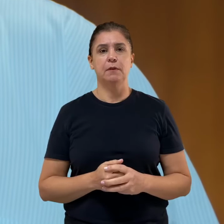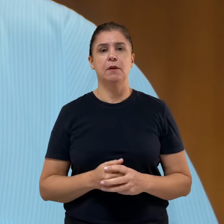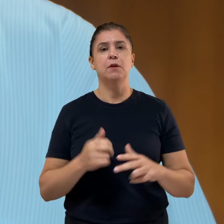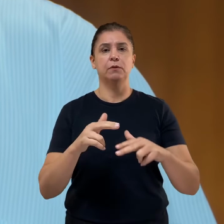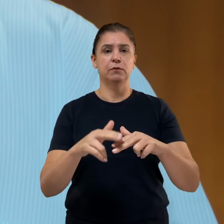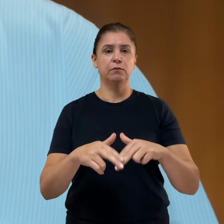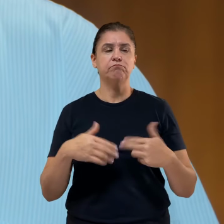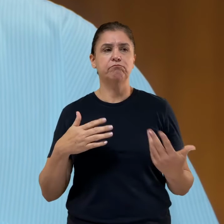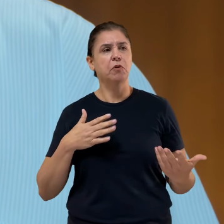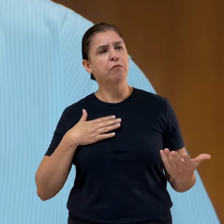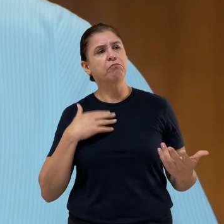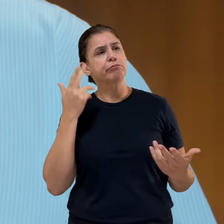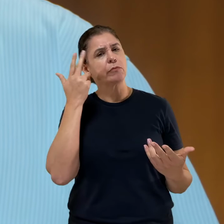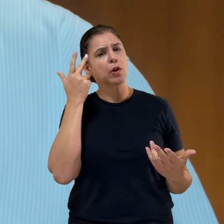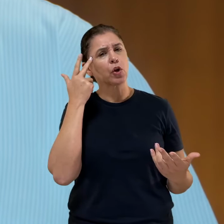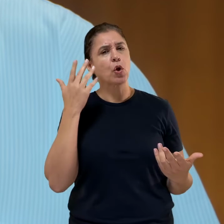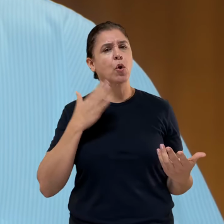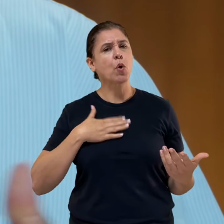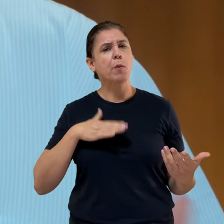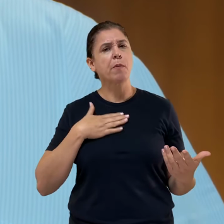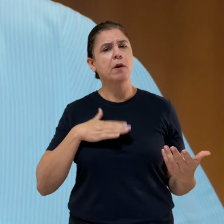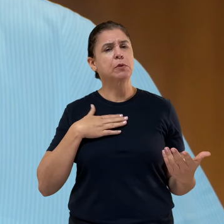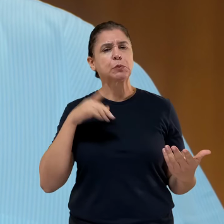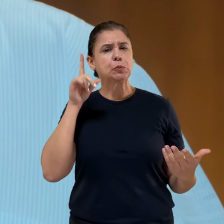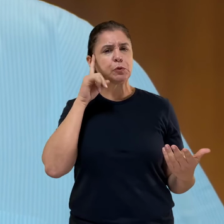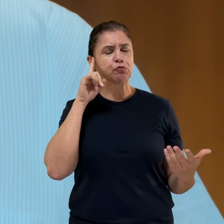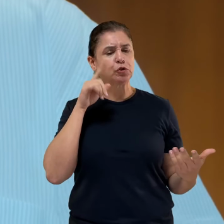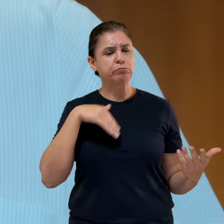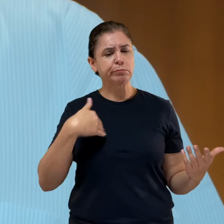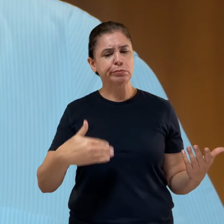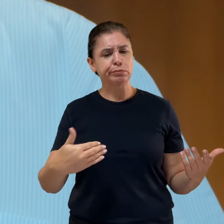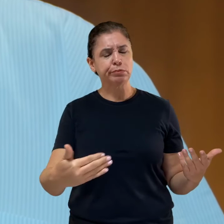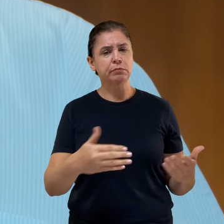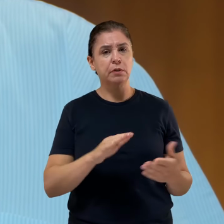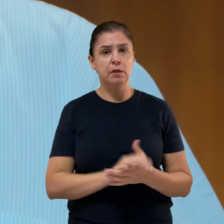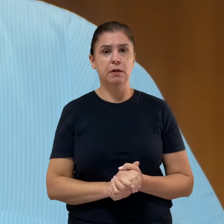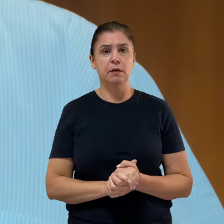Então eu vivo com muita serenidade. O meu dia a dia,